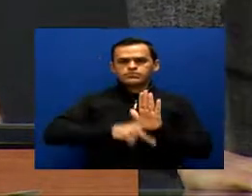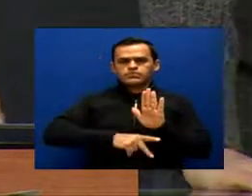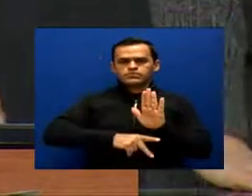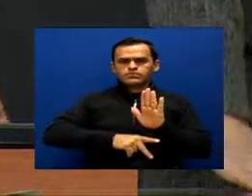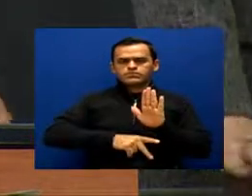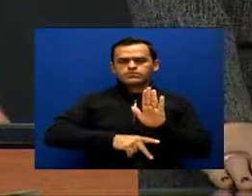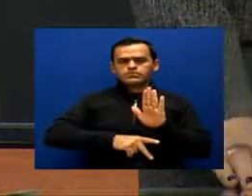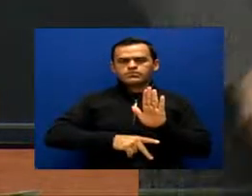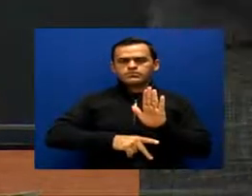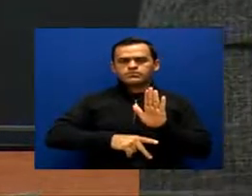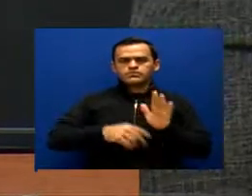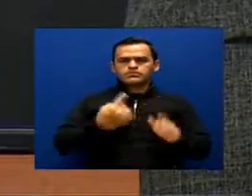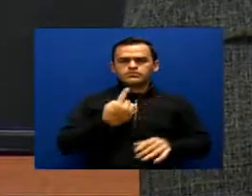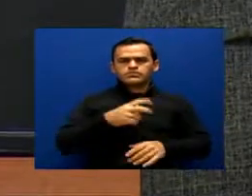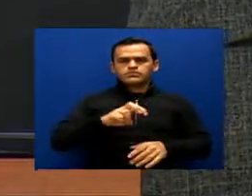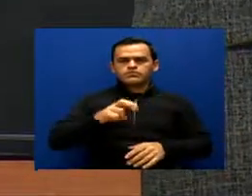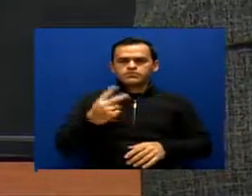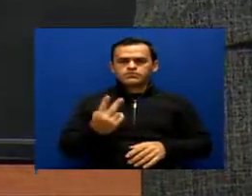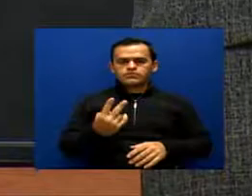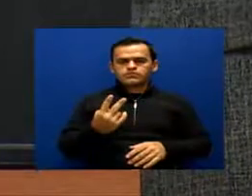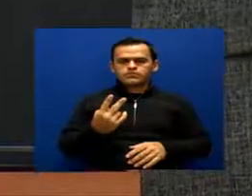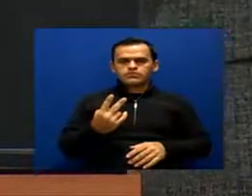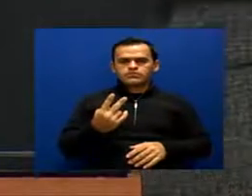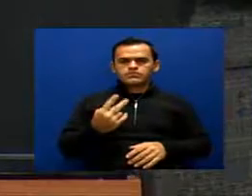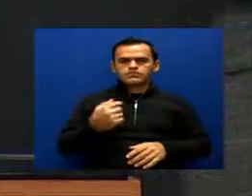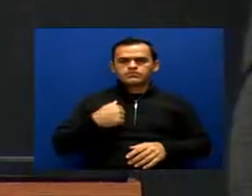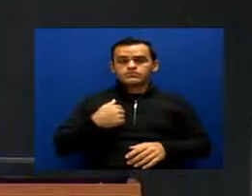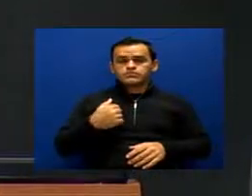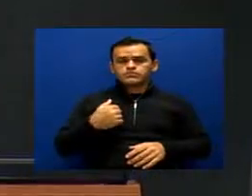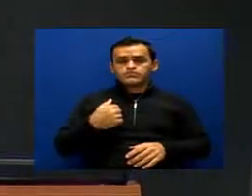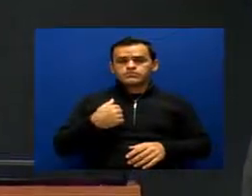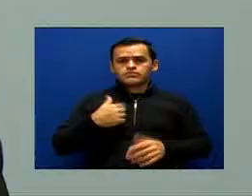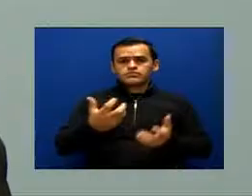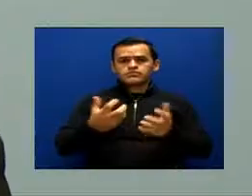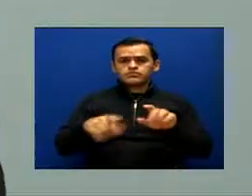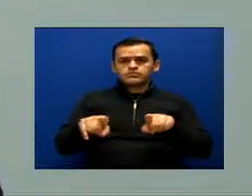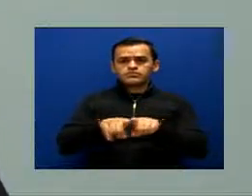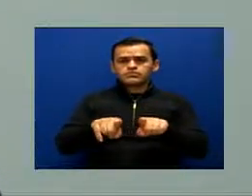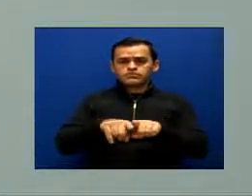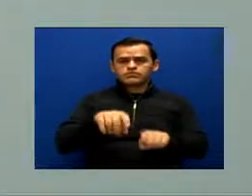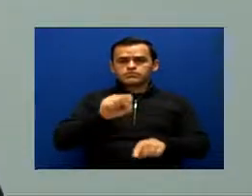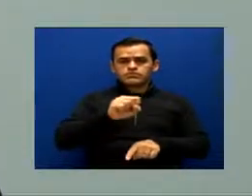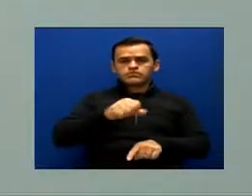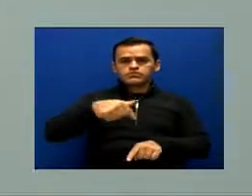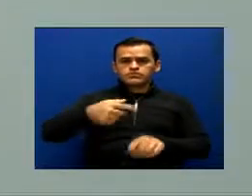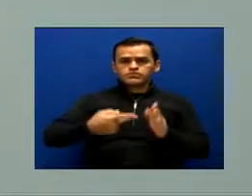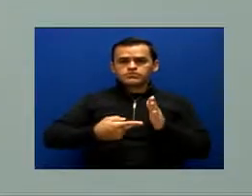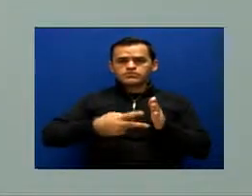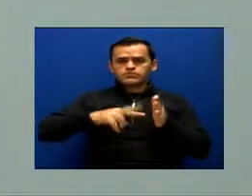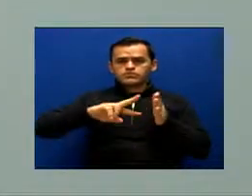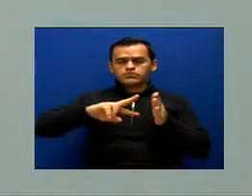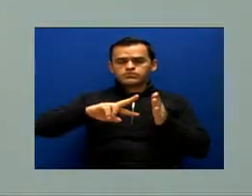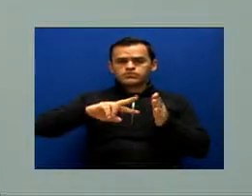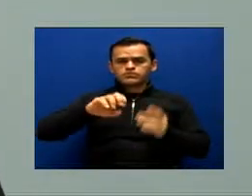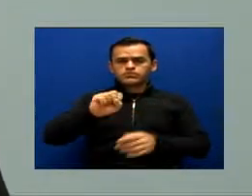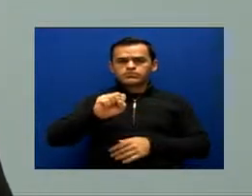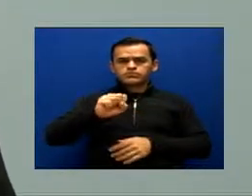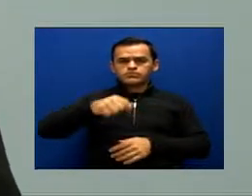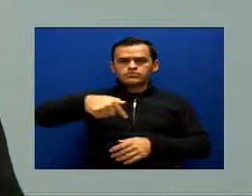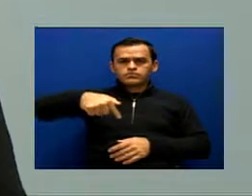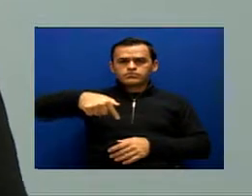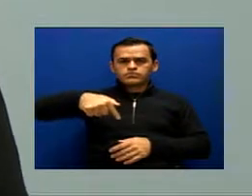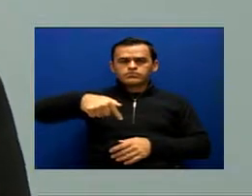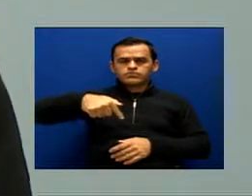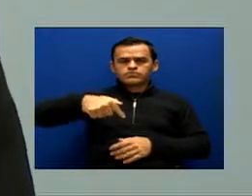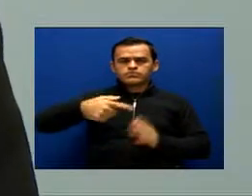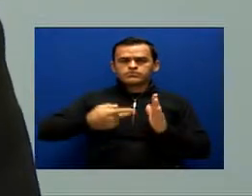projeto 152 do 2017. Eu quero inverter também o 87. O 87?